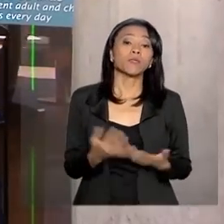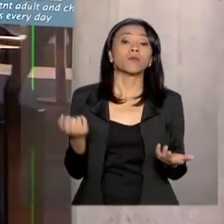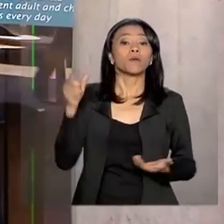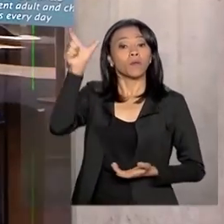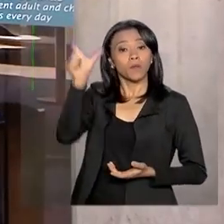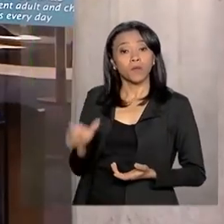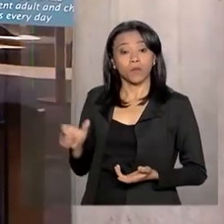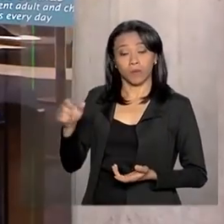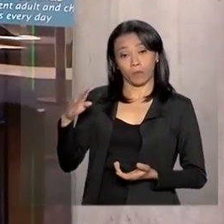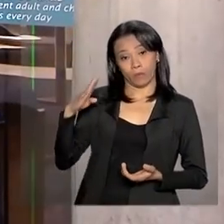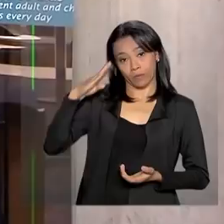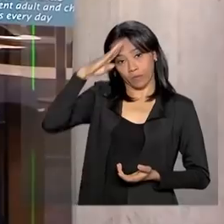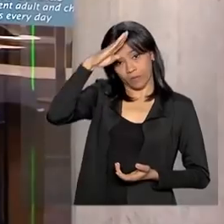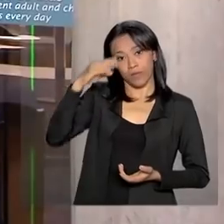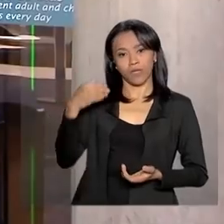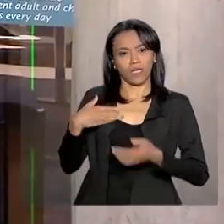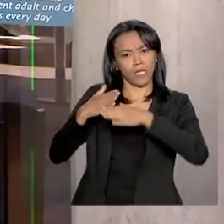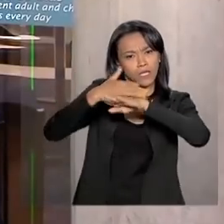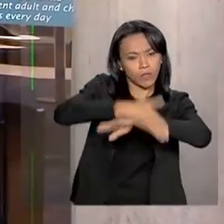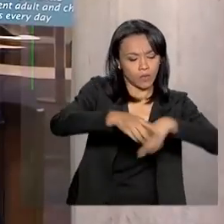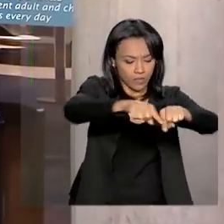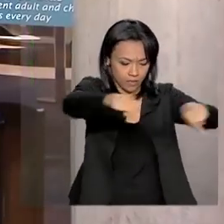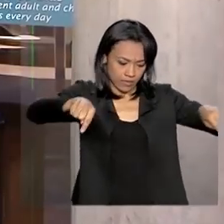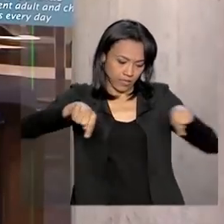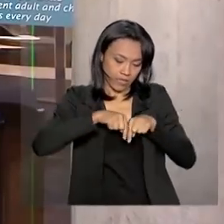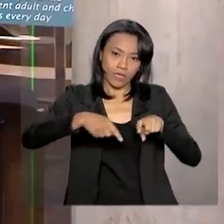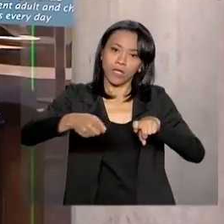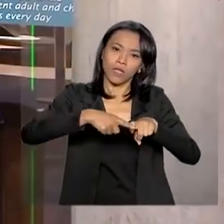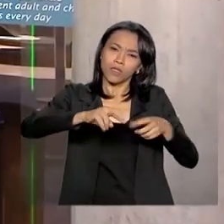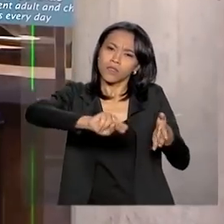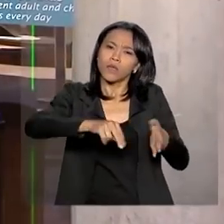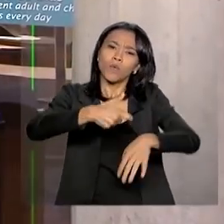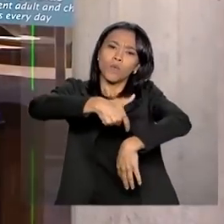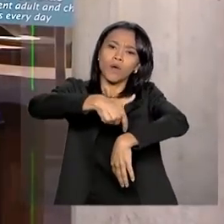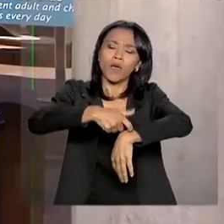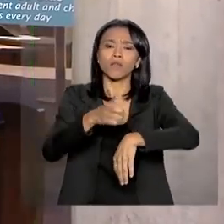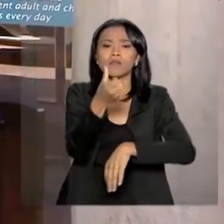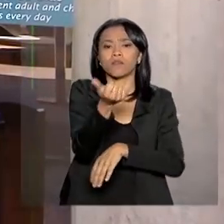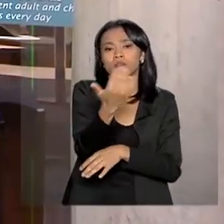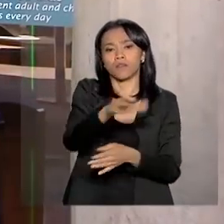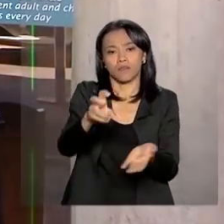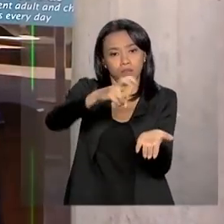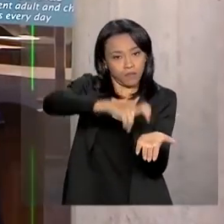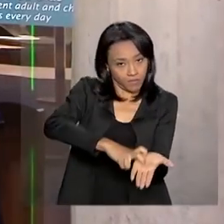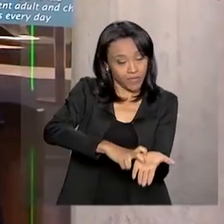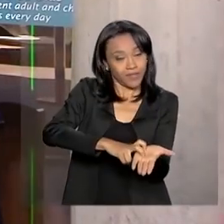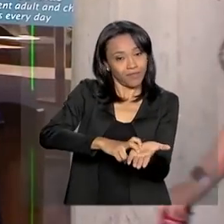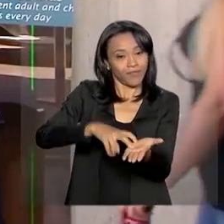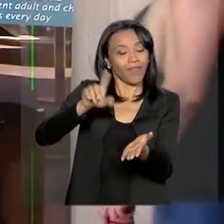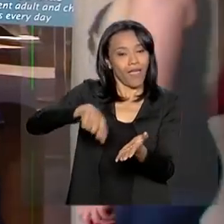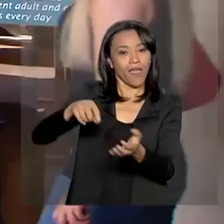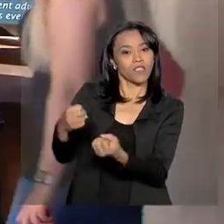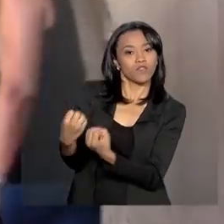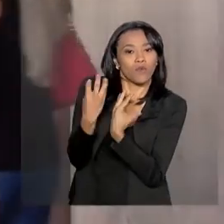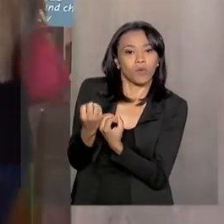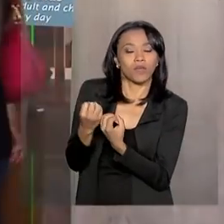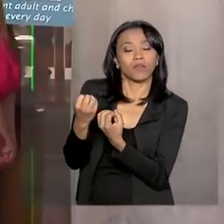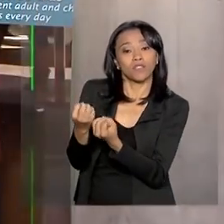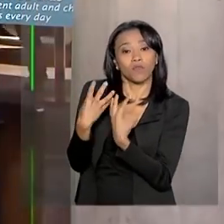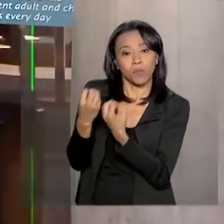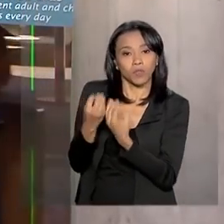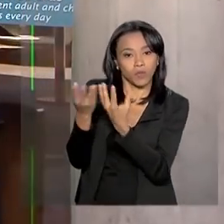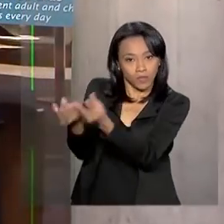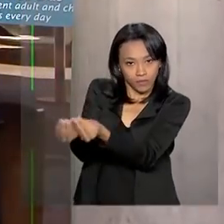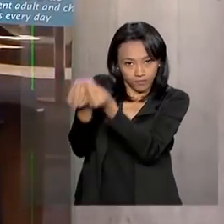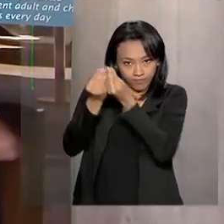deu entrada no centro cirúrgico hoje pela manhã, às 6h30 da manhã, de acordo com as informações da assessoria de